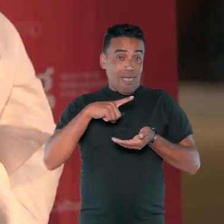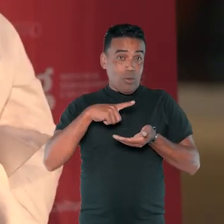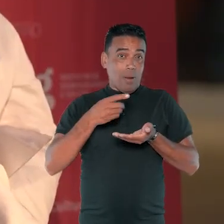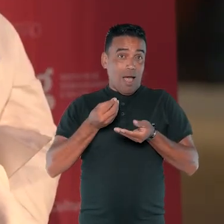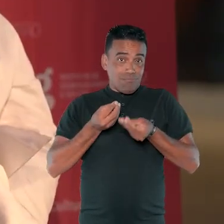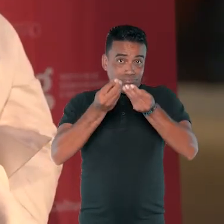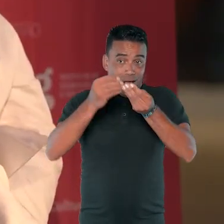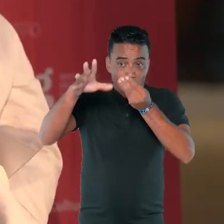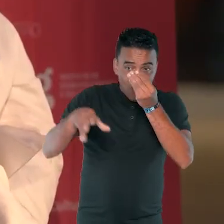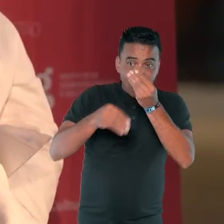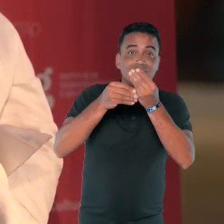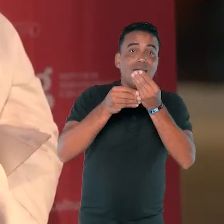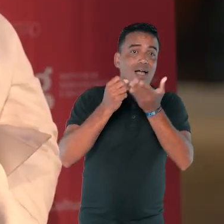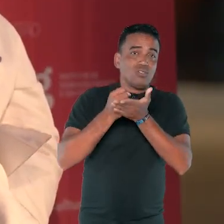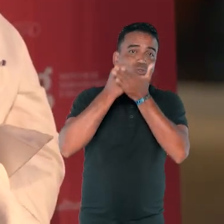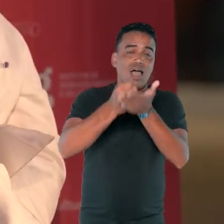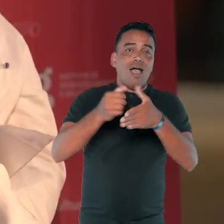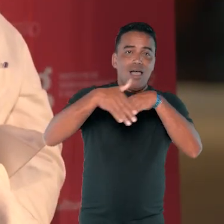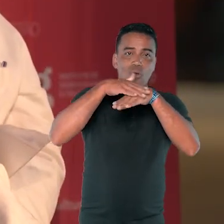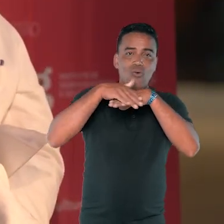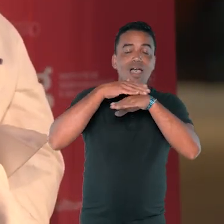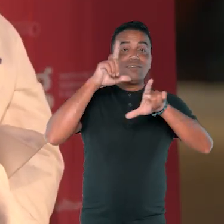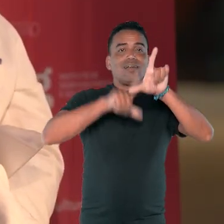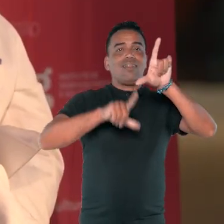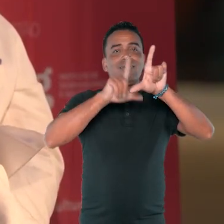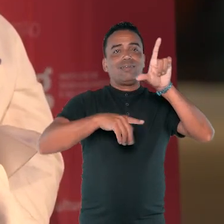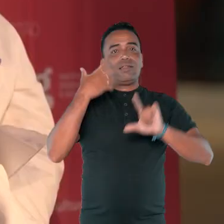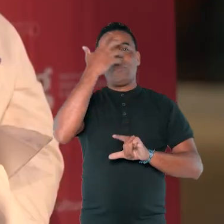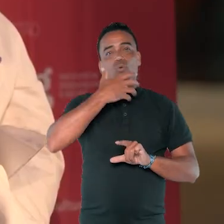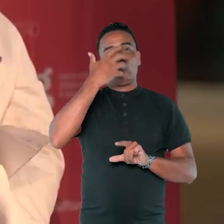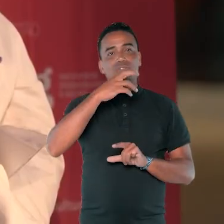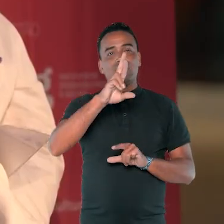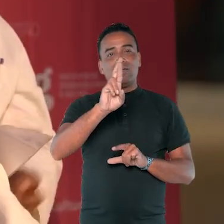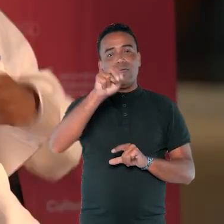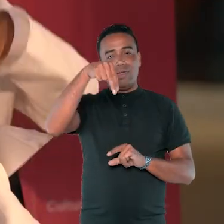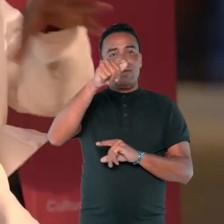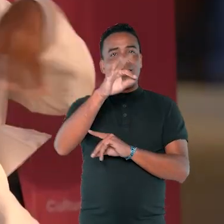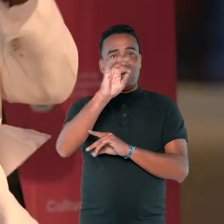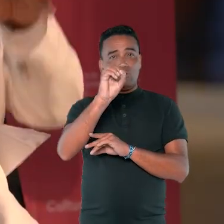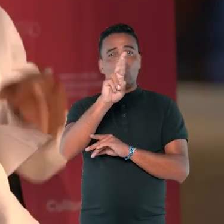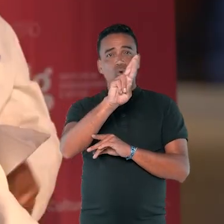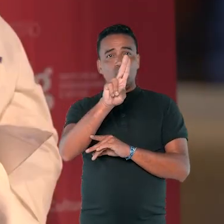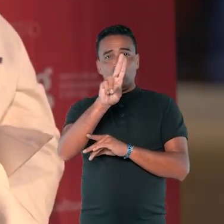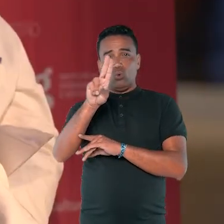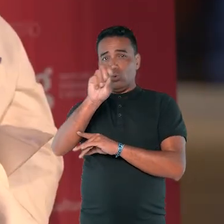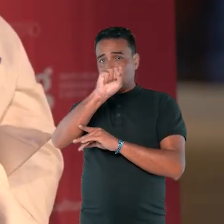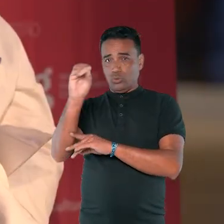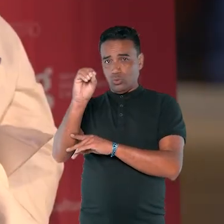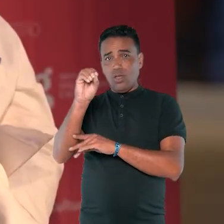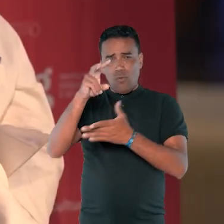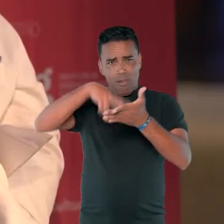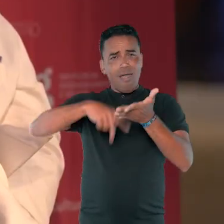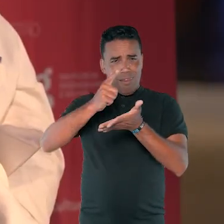enriquecer aqui a nossa conversa, a letra da música de Renato Russo. Vou ler e vamos falar um pouco